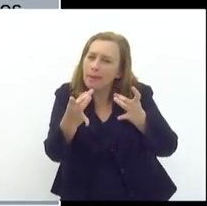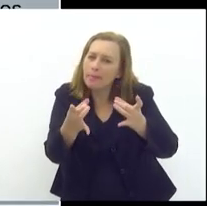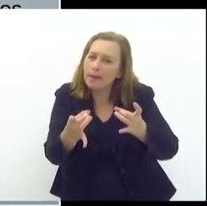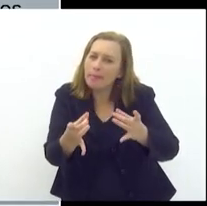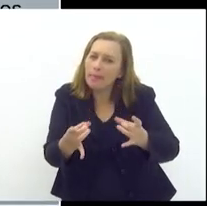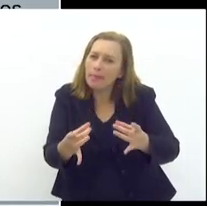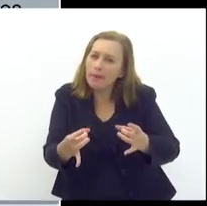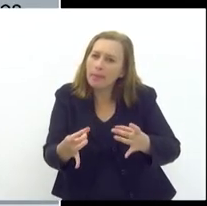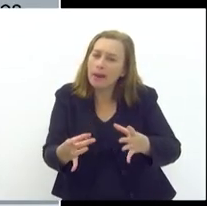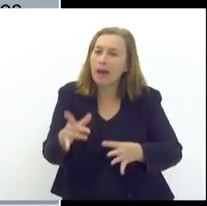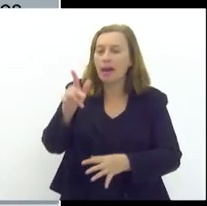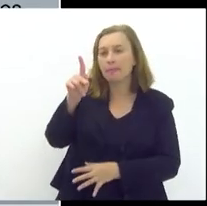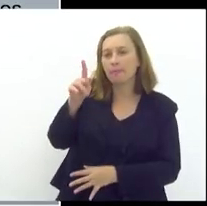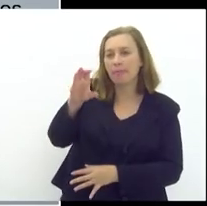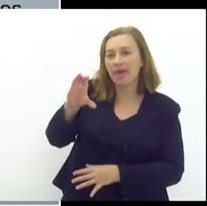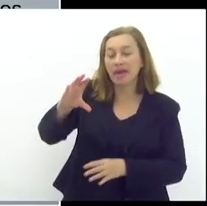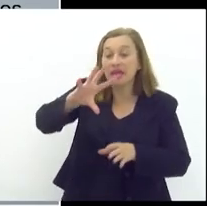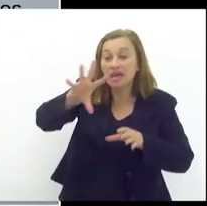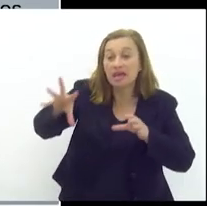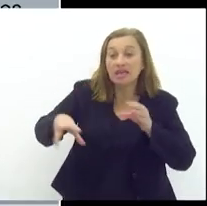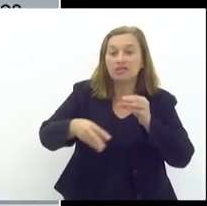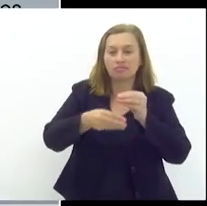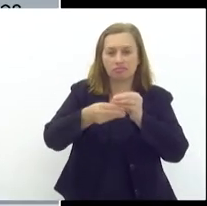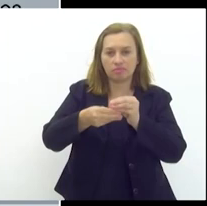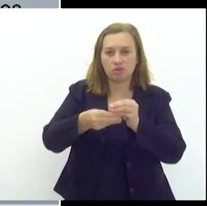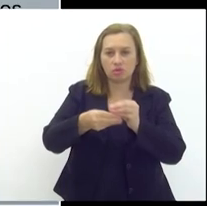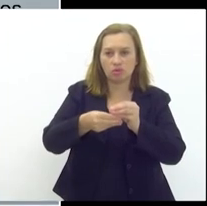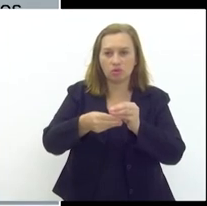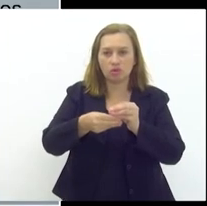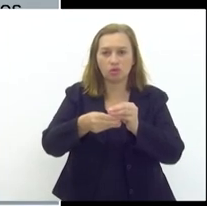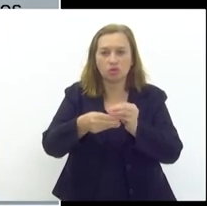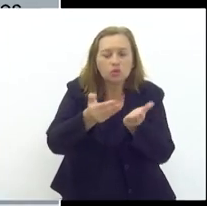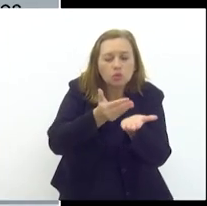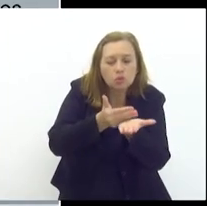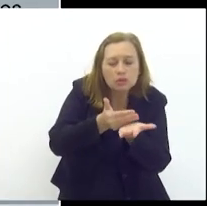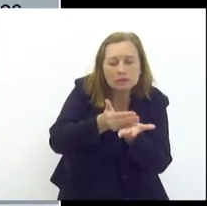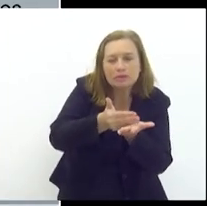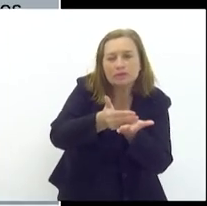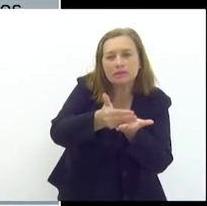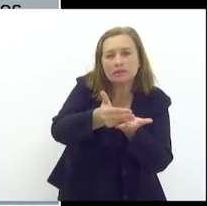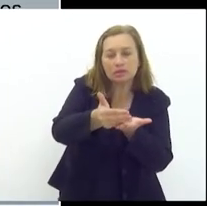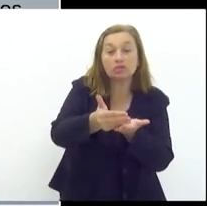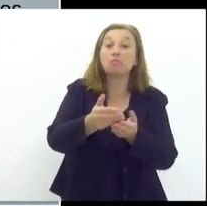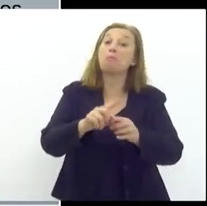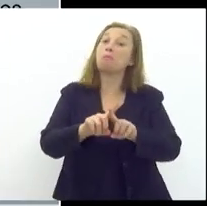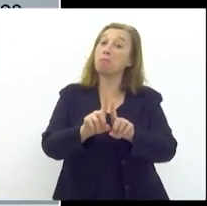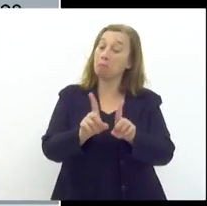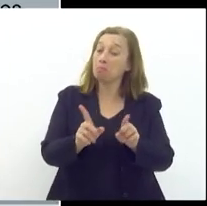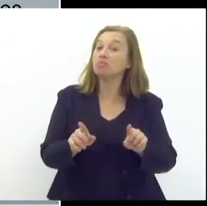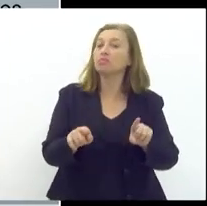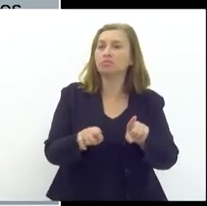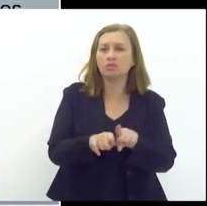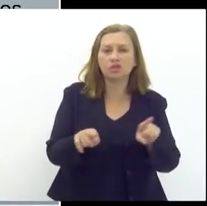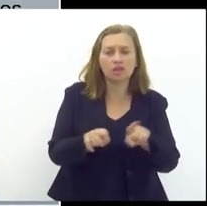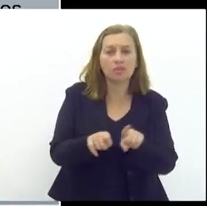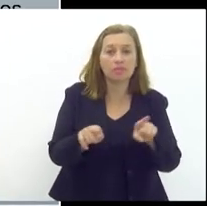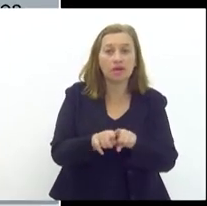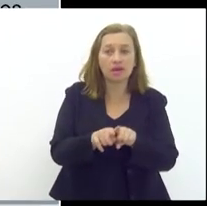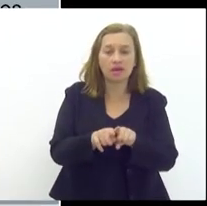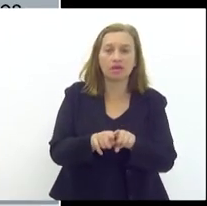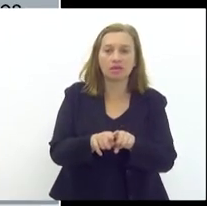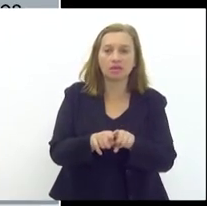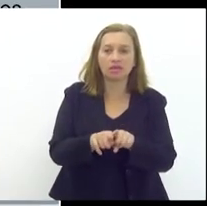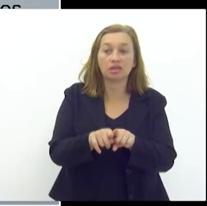até que dentro dessa ótica dos princípios mas também na Ótica